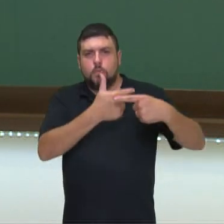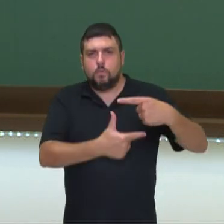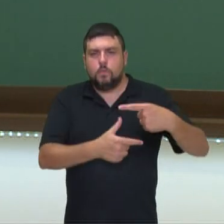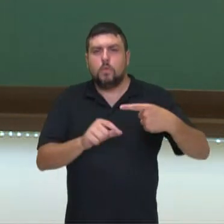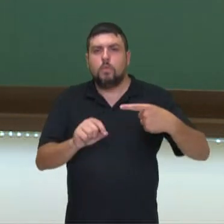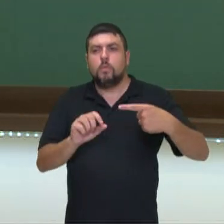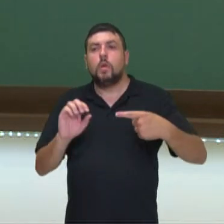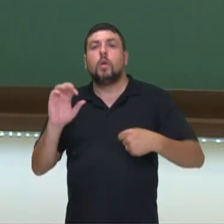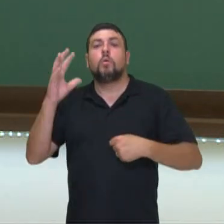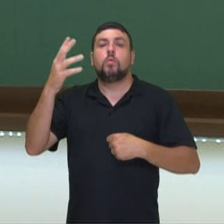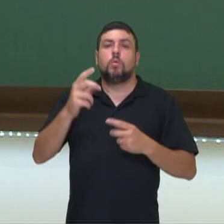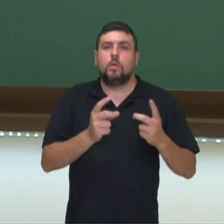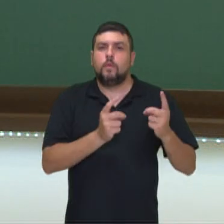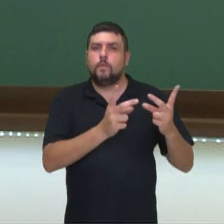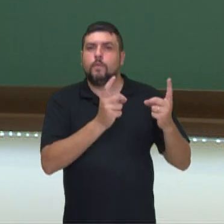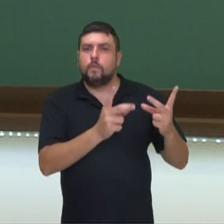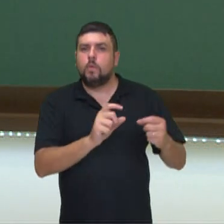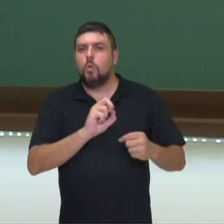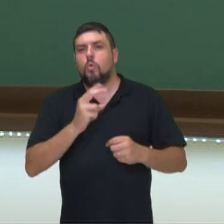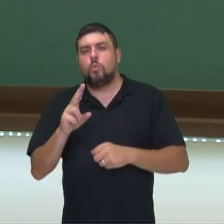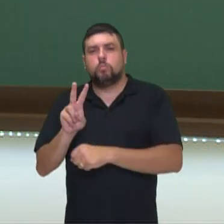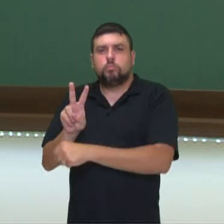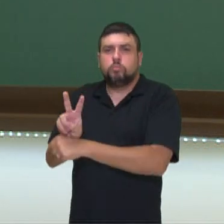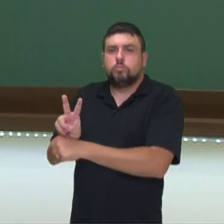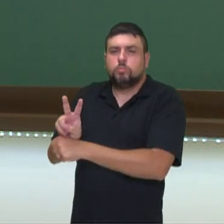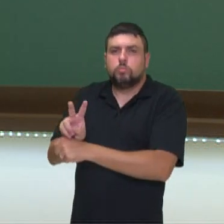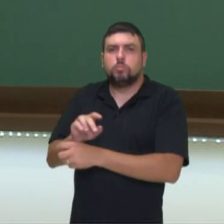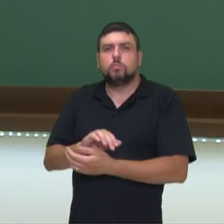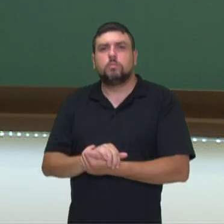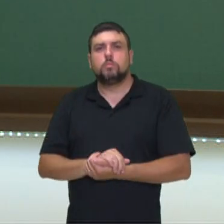uma dessas coisas. Foi vendido ou foi reservado. Beleza?